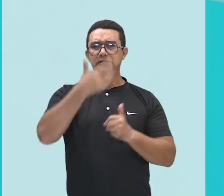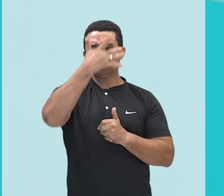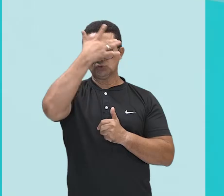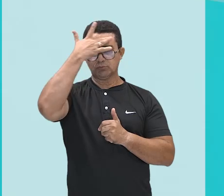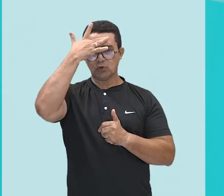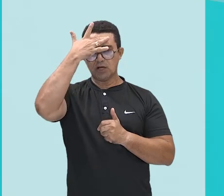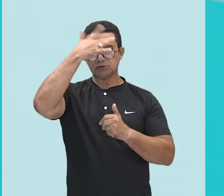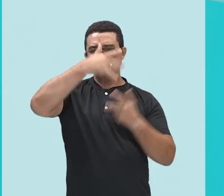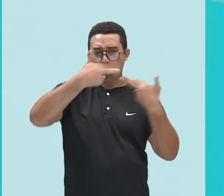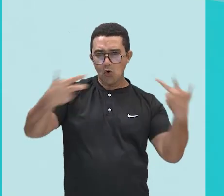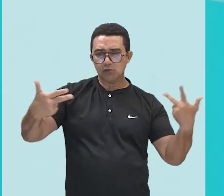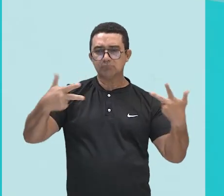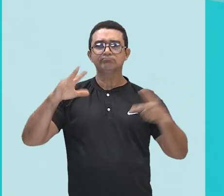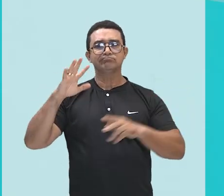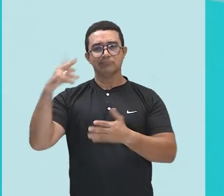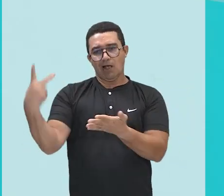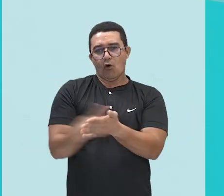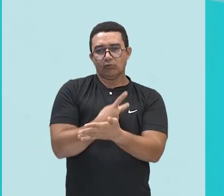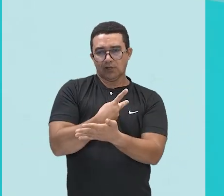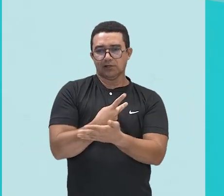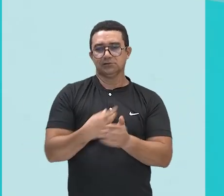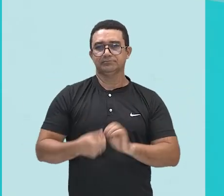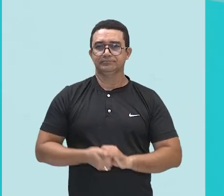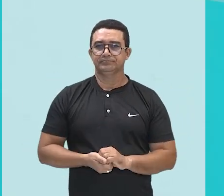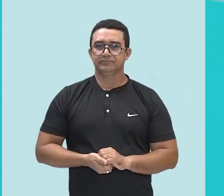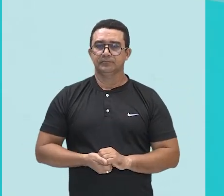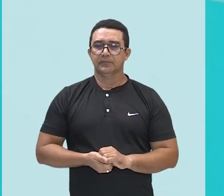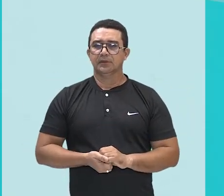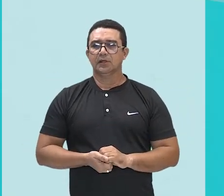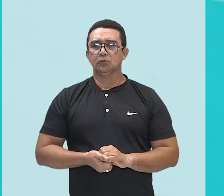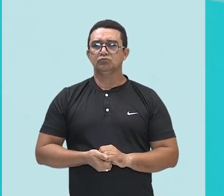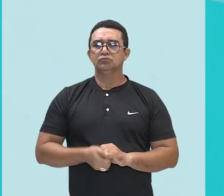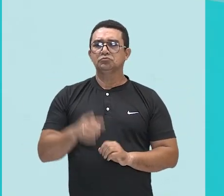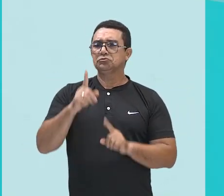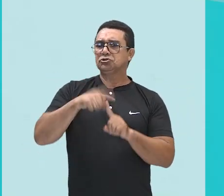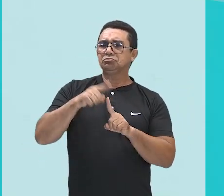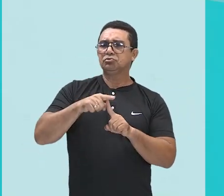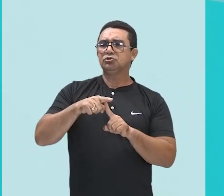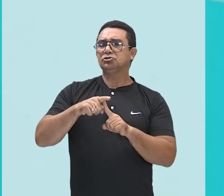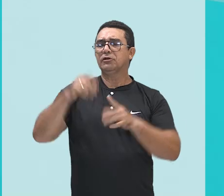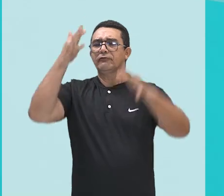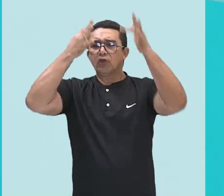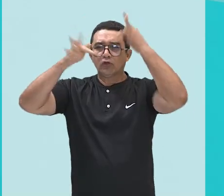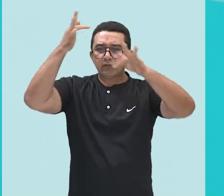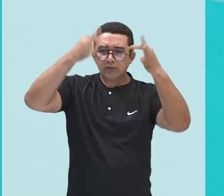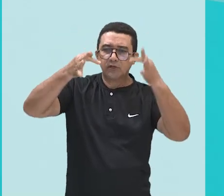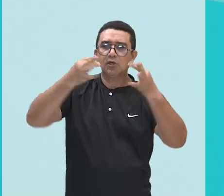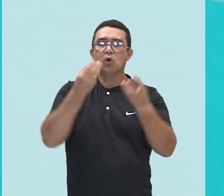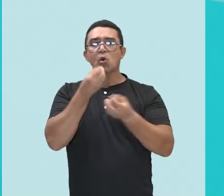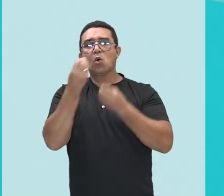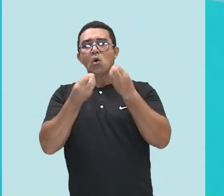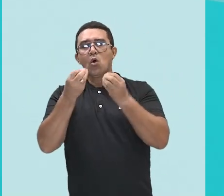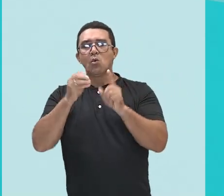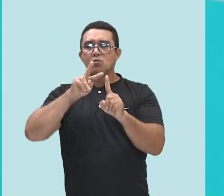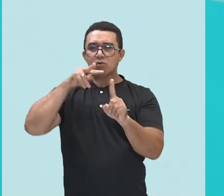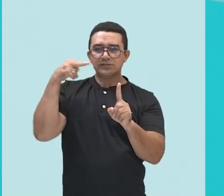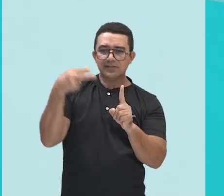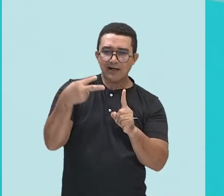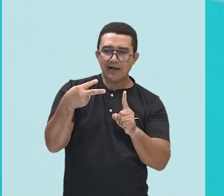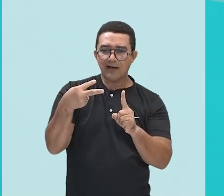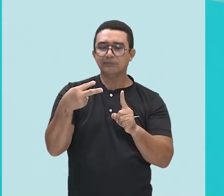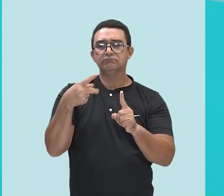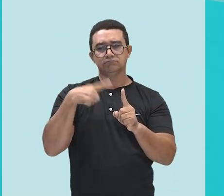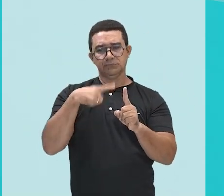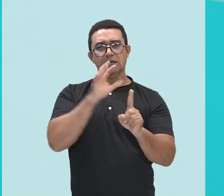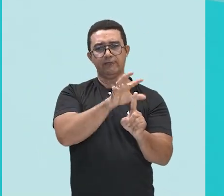redor. Então essa filosofia, essa forma de enxergar, hoje já começa a ter algumas influências